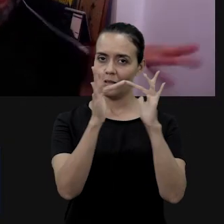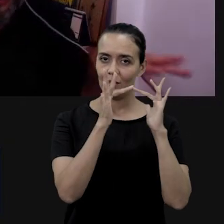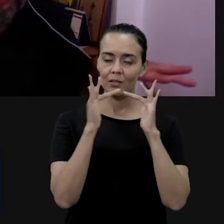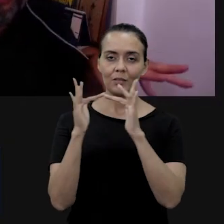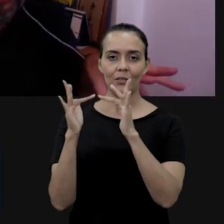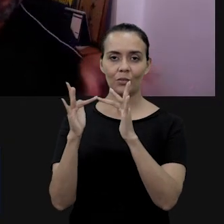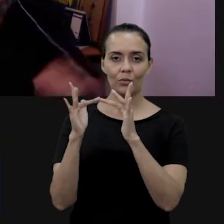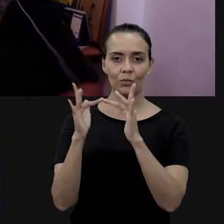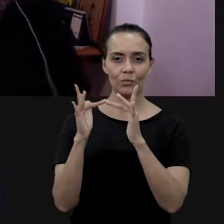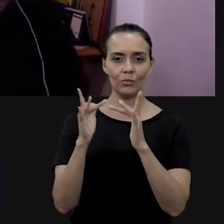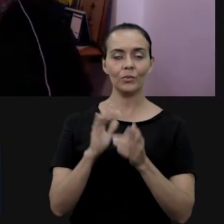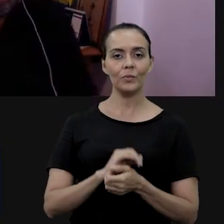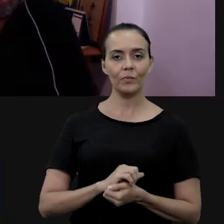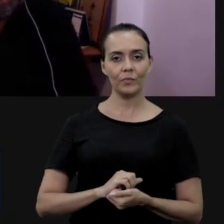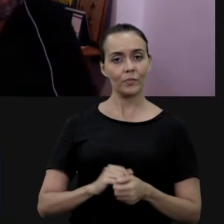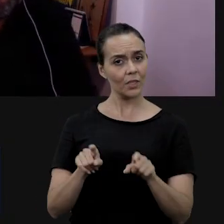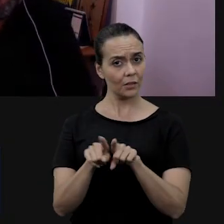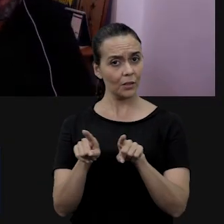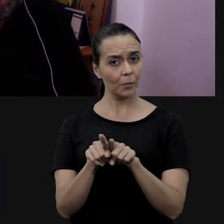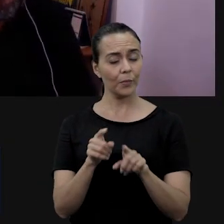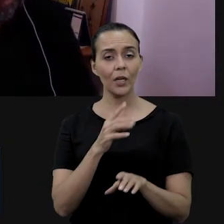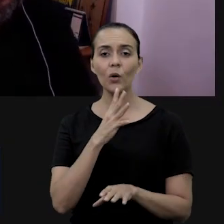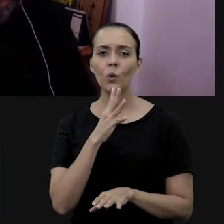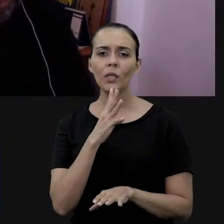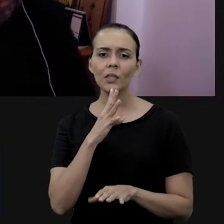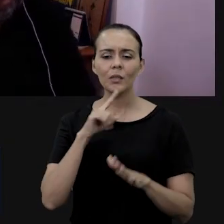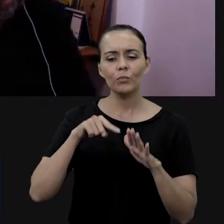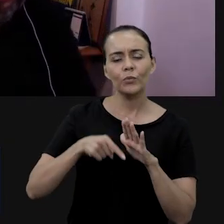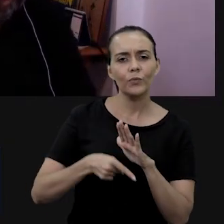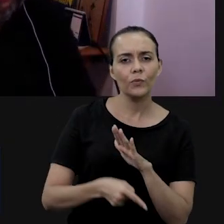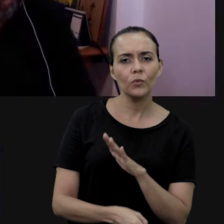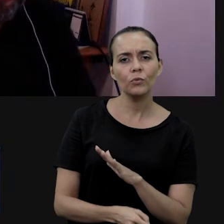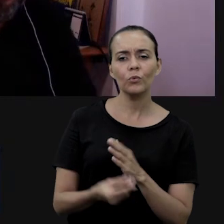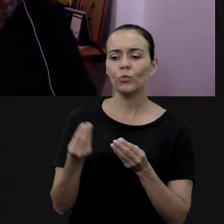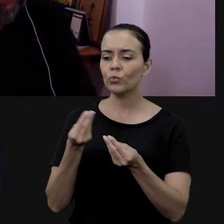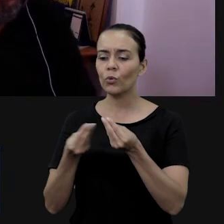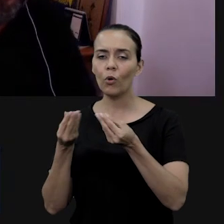começa a se relacionar e ter ideia e se entender, se